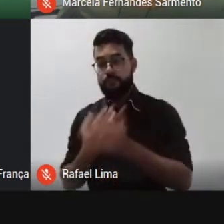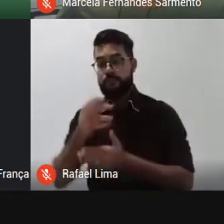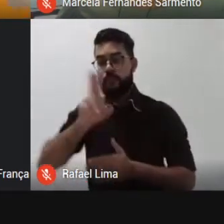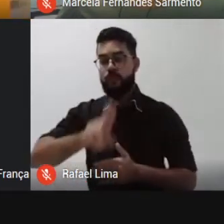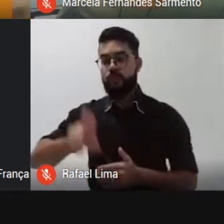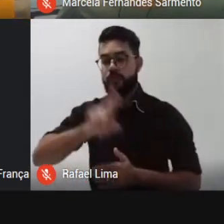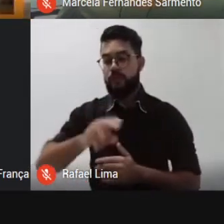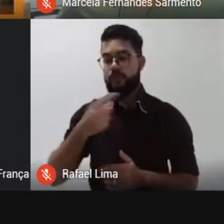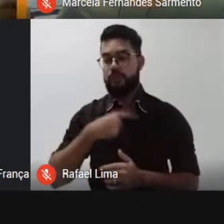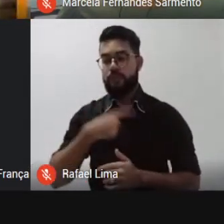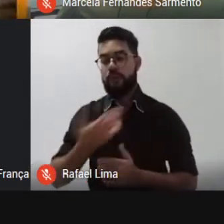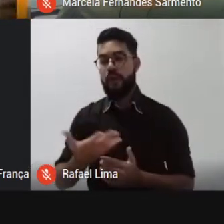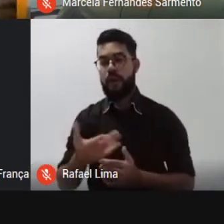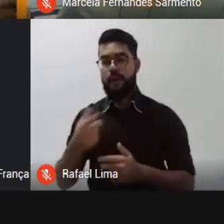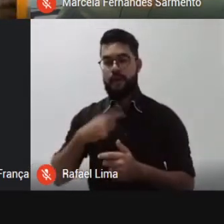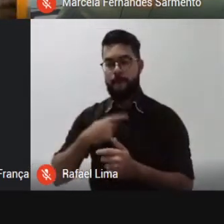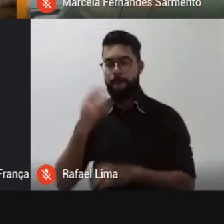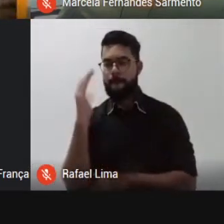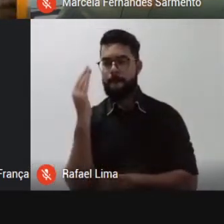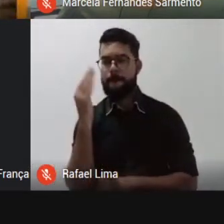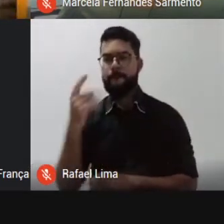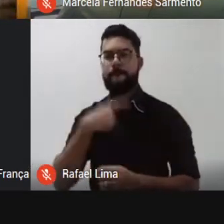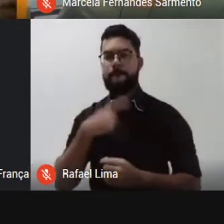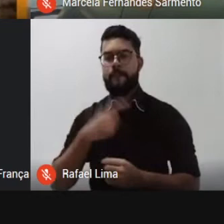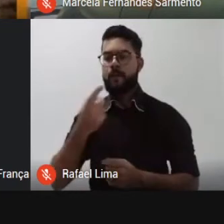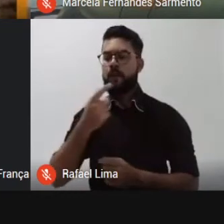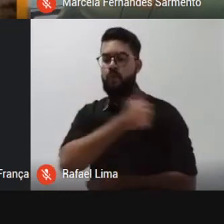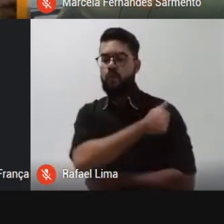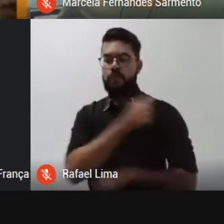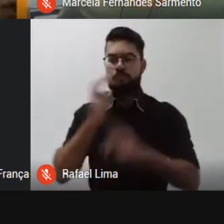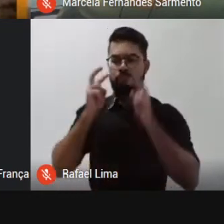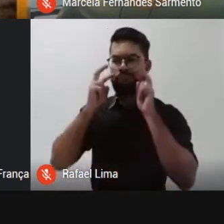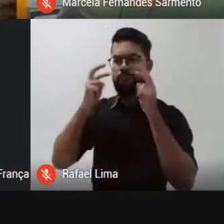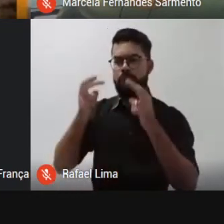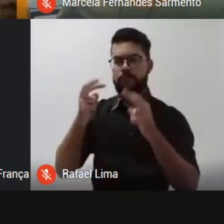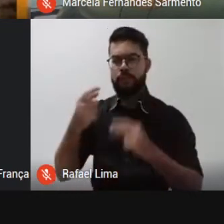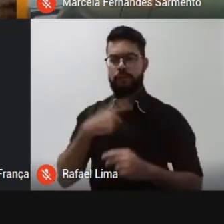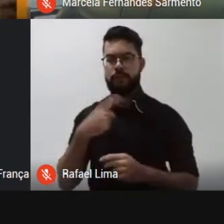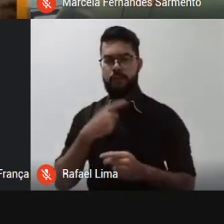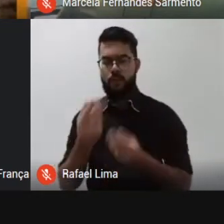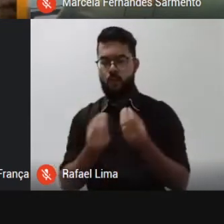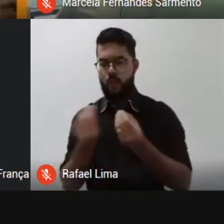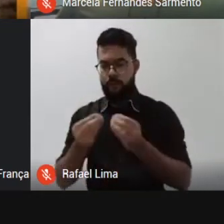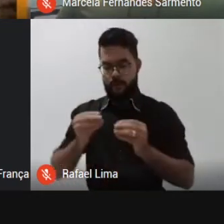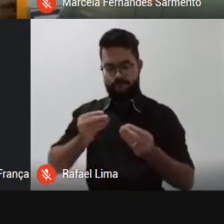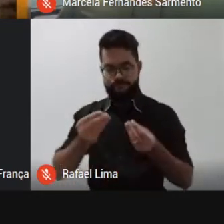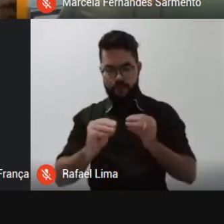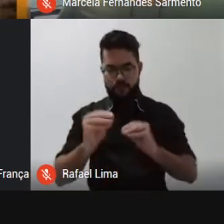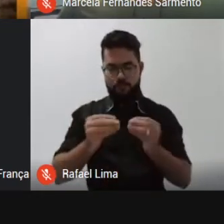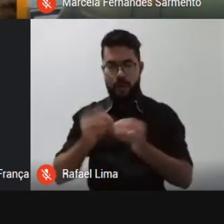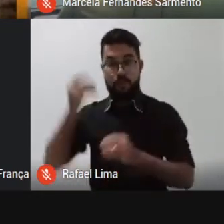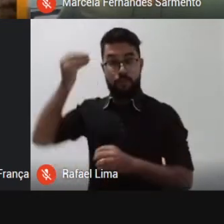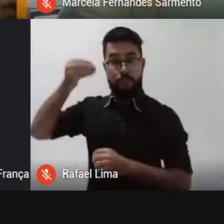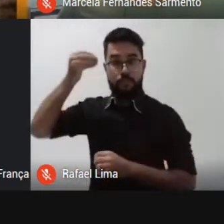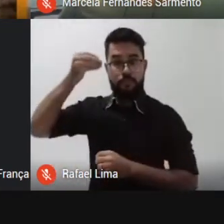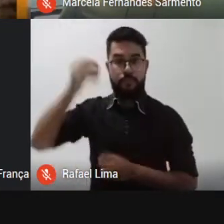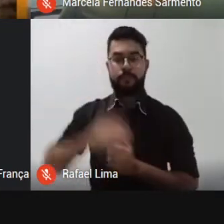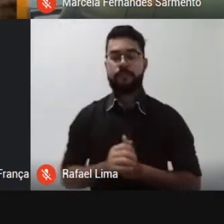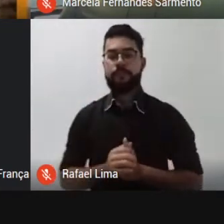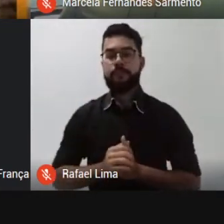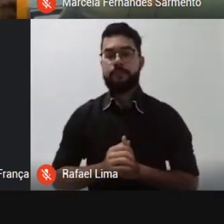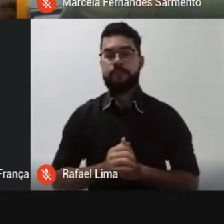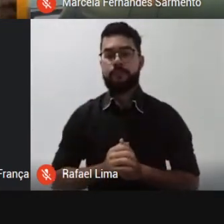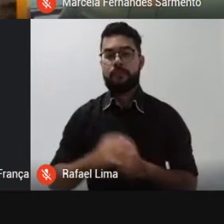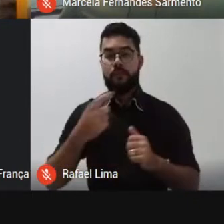ter já essa visão de montagem, né, essa noção, essa experiência. A gente utilizou